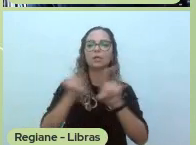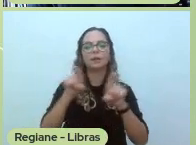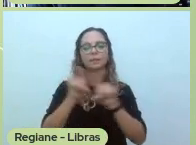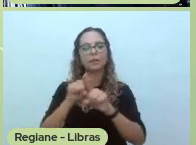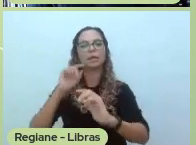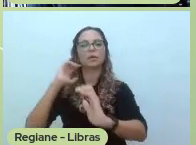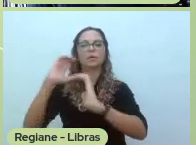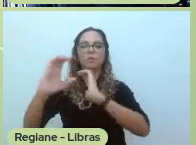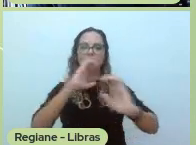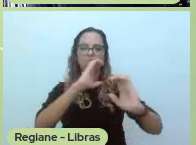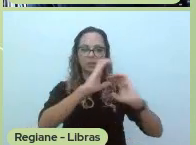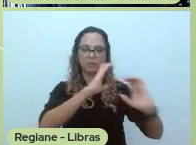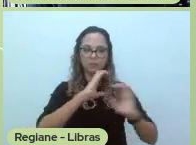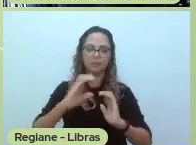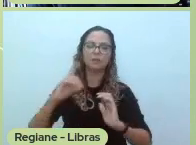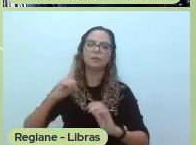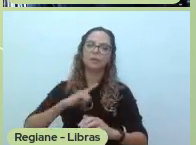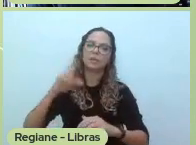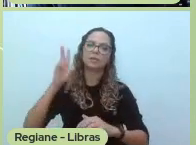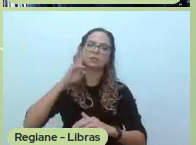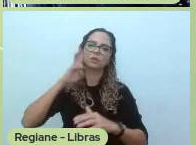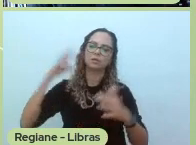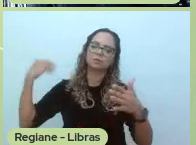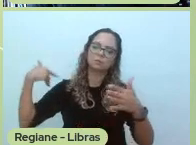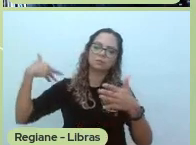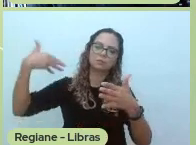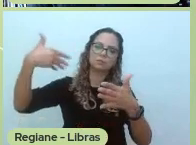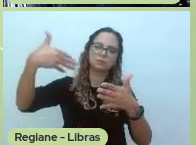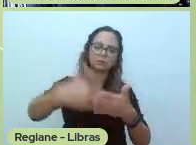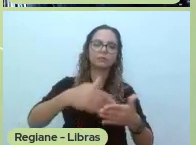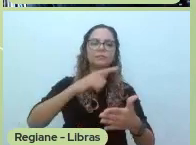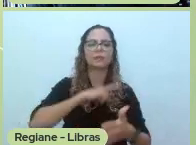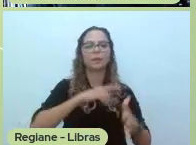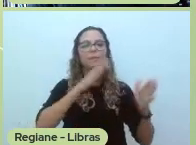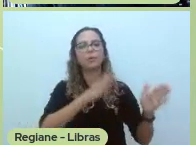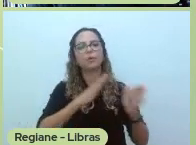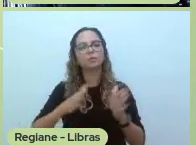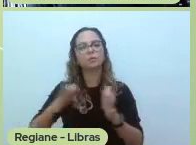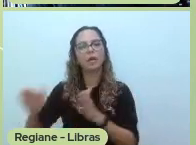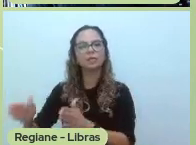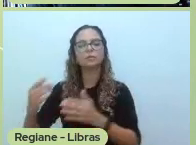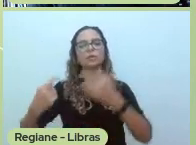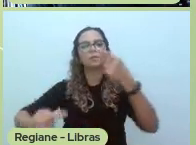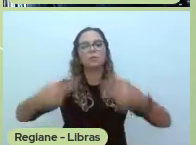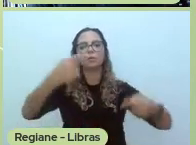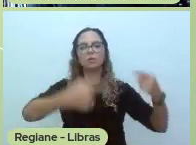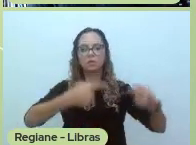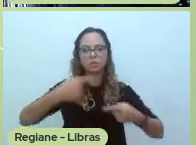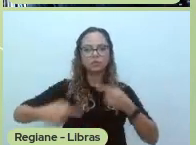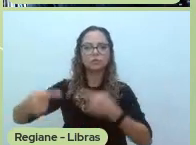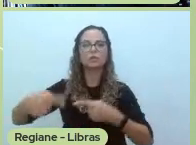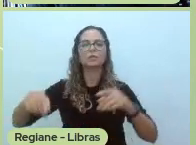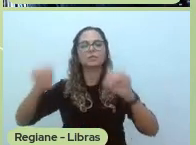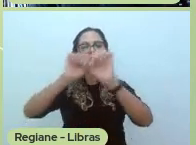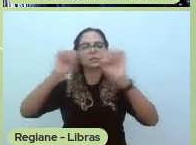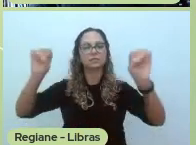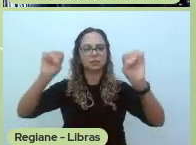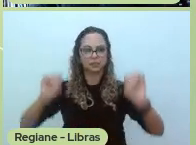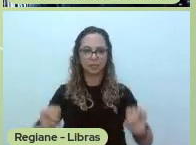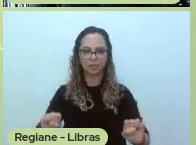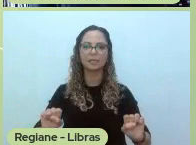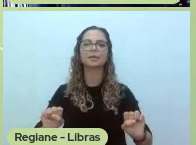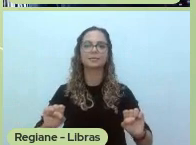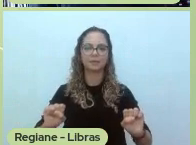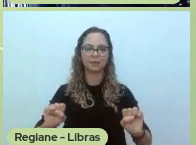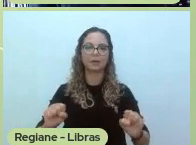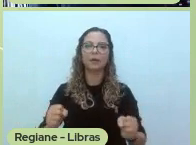de aprendizagem, né, em processos, em políticas, em sistemas. Então, também a partir do feedback dessas pessoas que